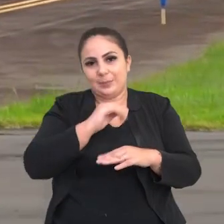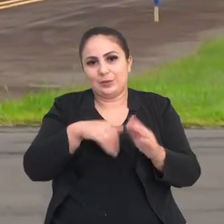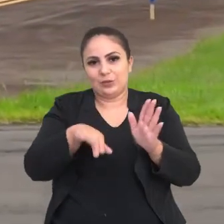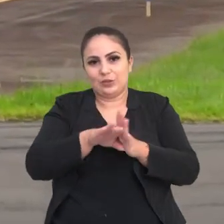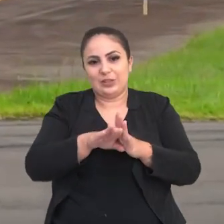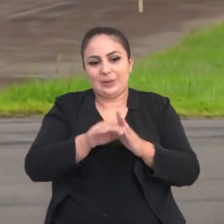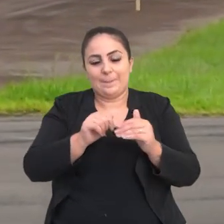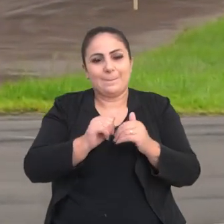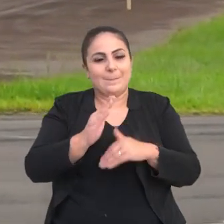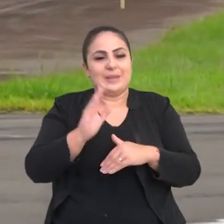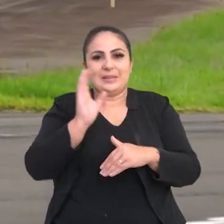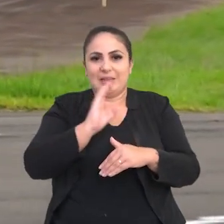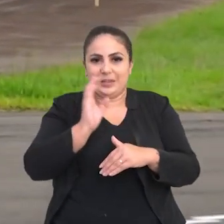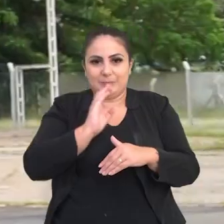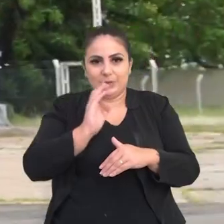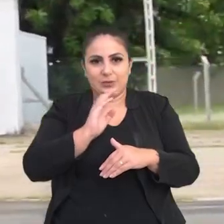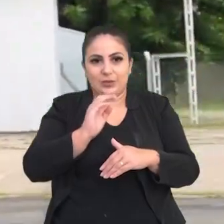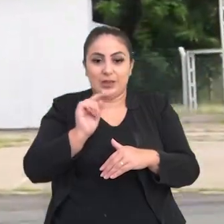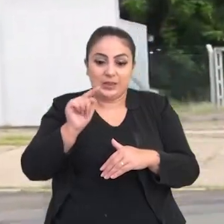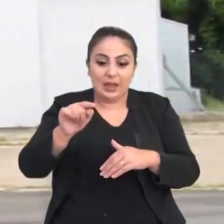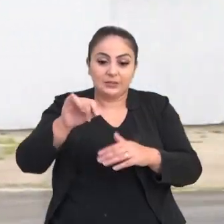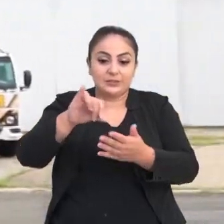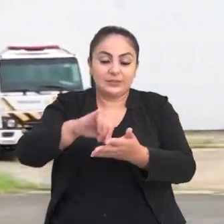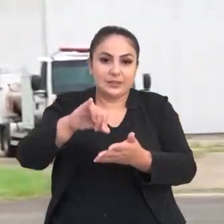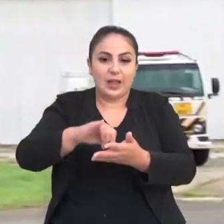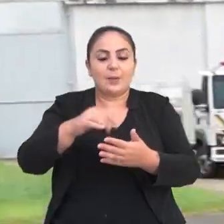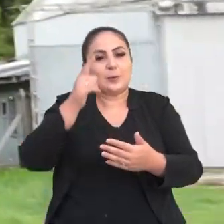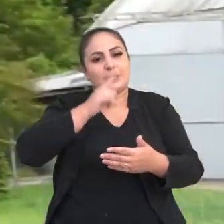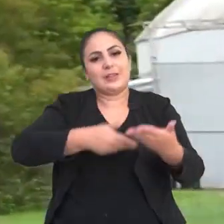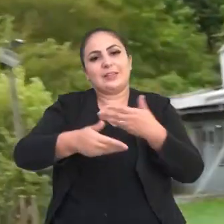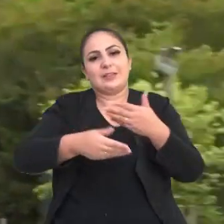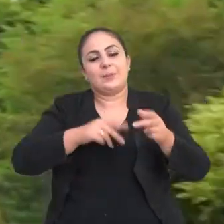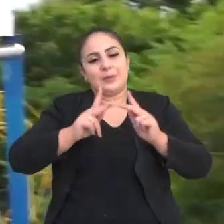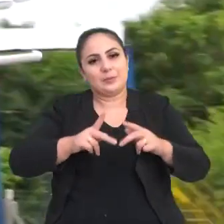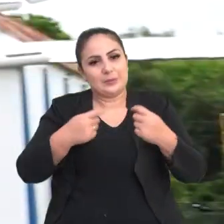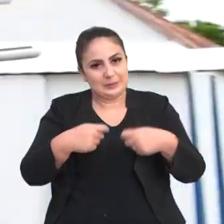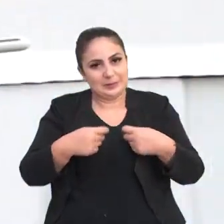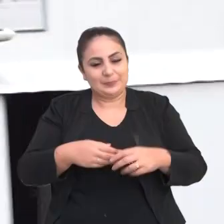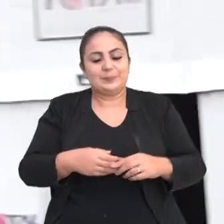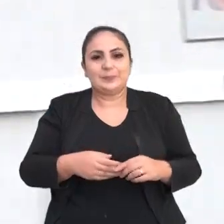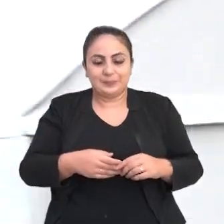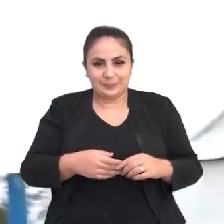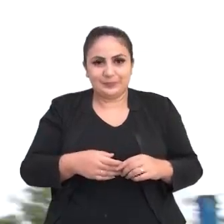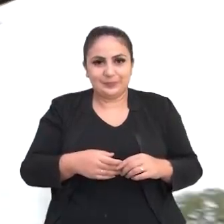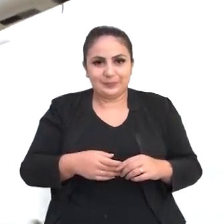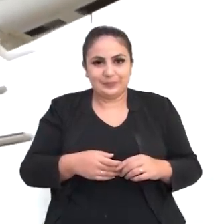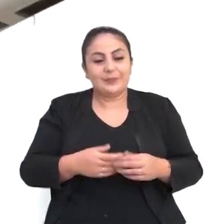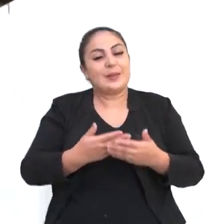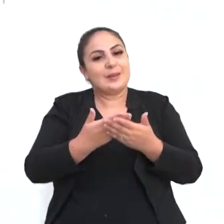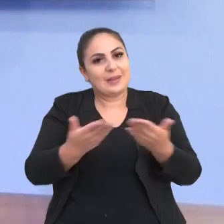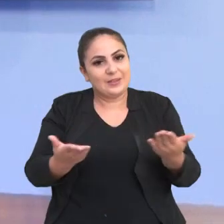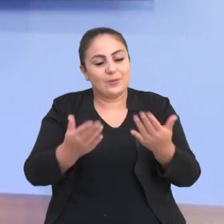esse medicamento chegue muito mais rapidamente lá na ponta para atender as pessoas que realmente estão